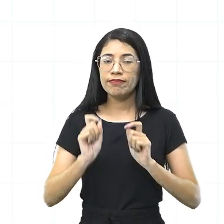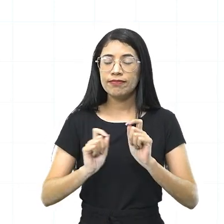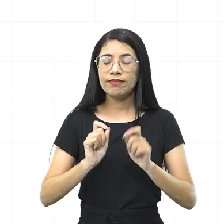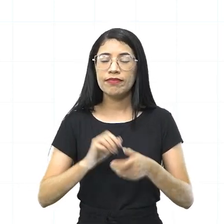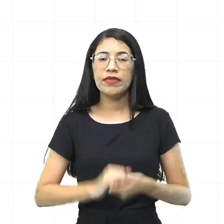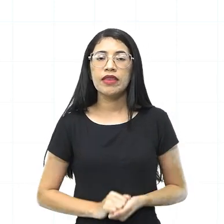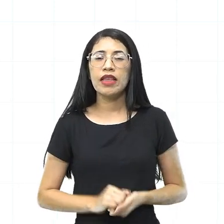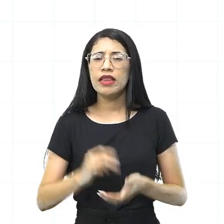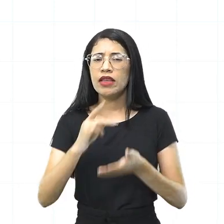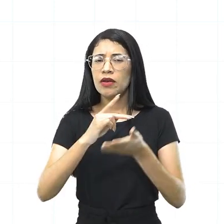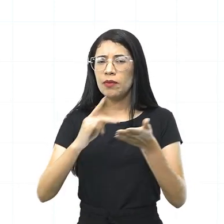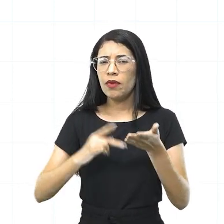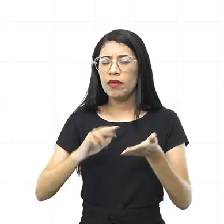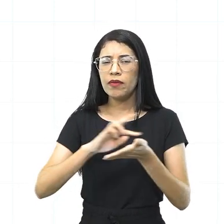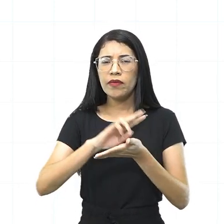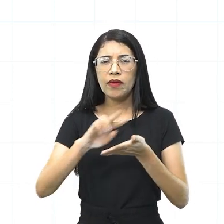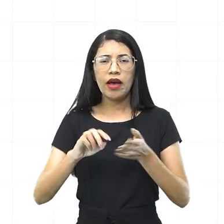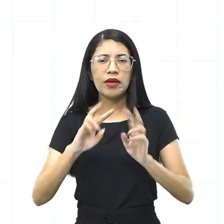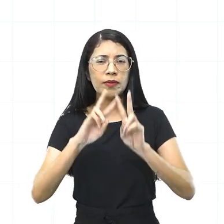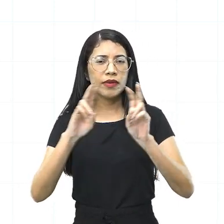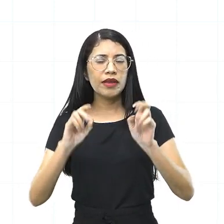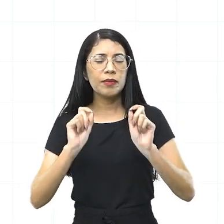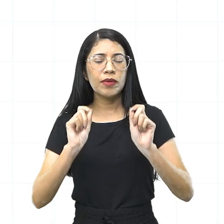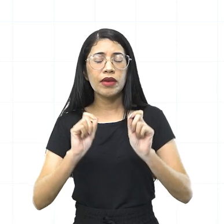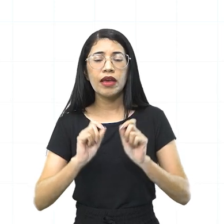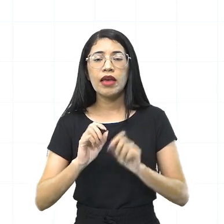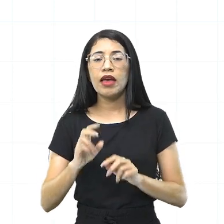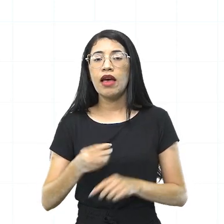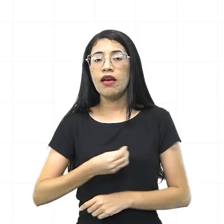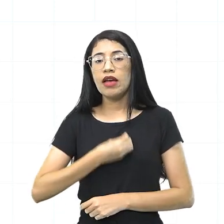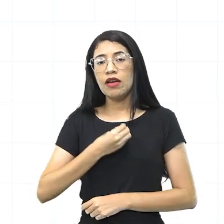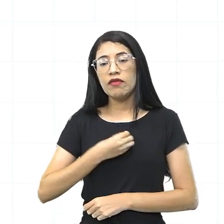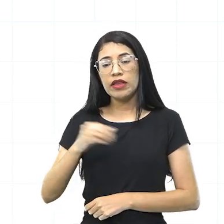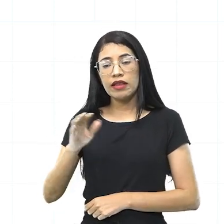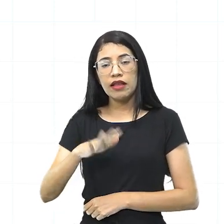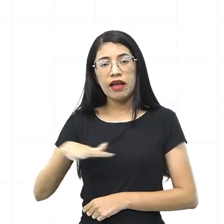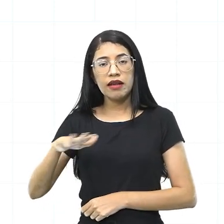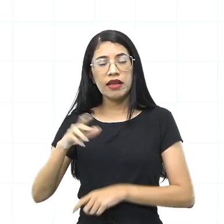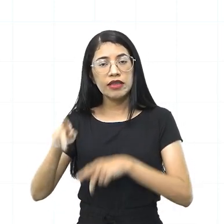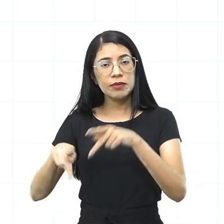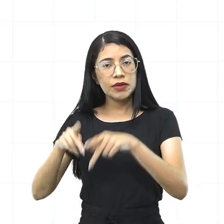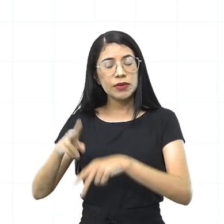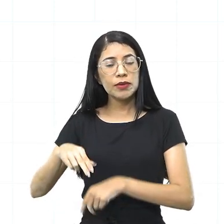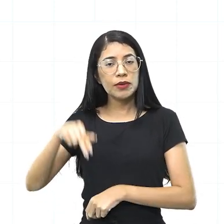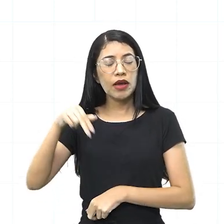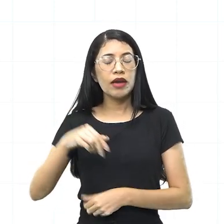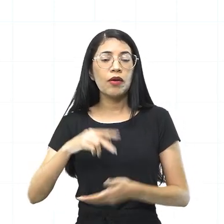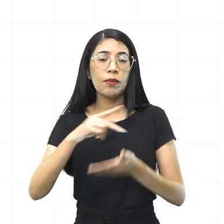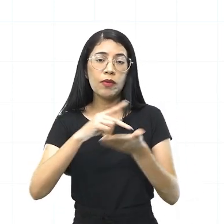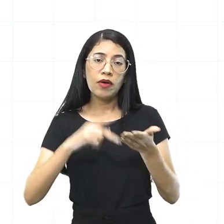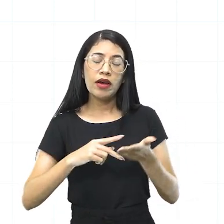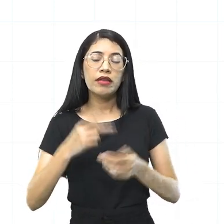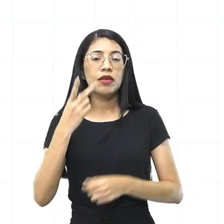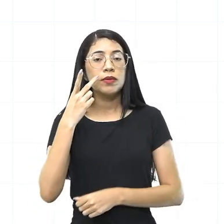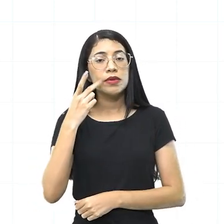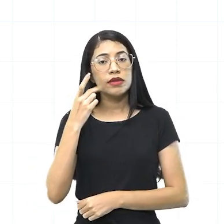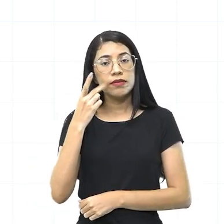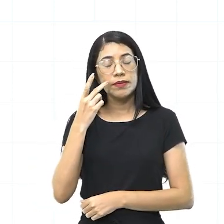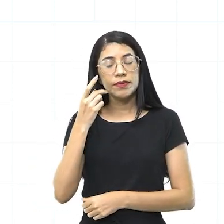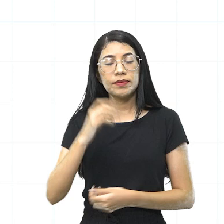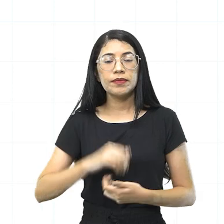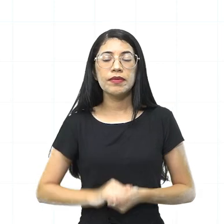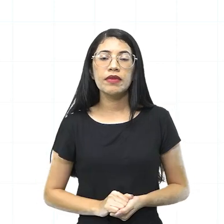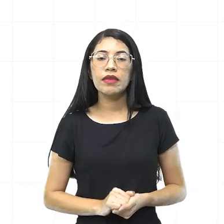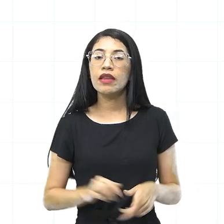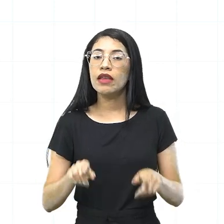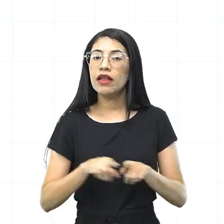esses nossos poemas, novamente, ele está falando sobre a vivência, ele fala que ele é um poeta agricultor lá do Ceará, certo?